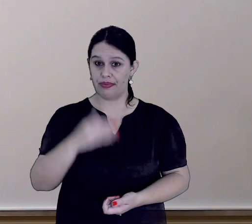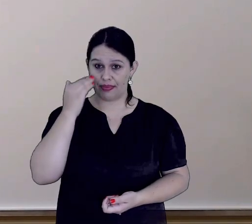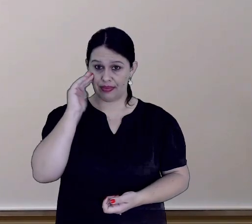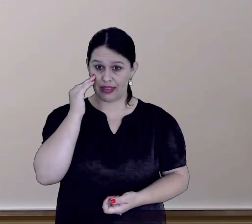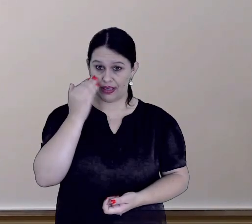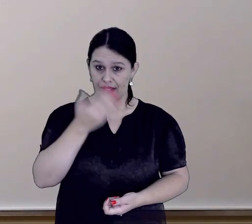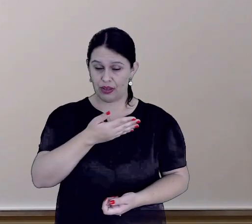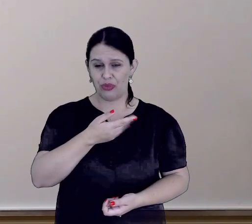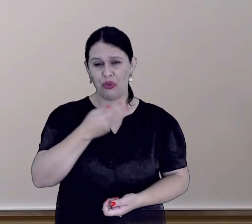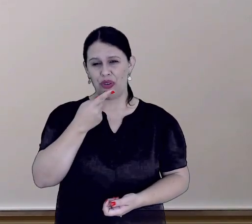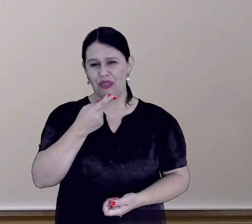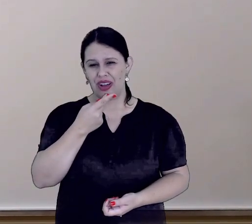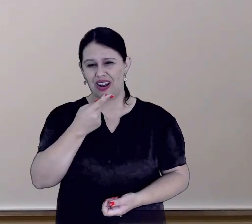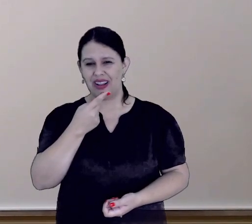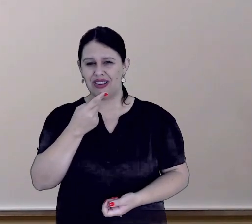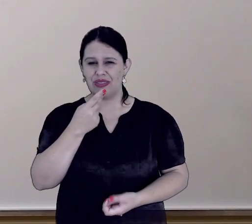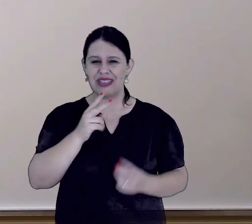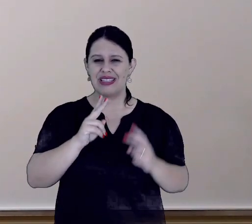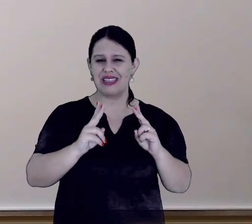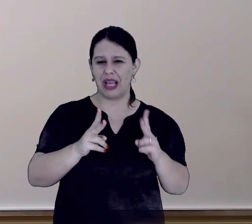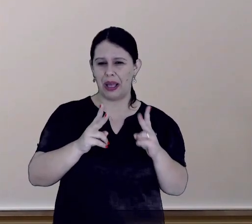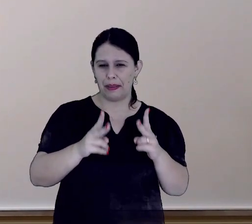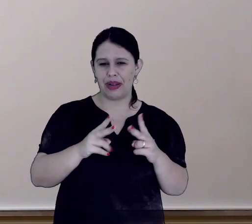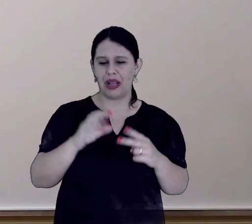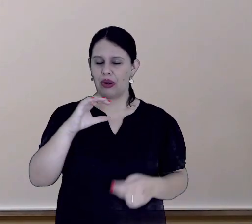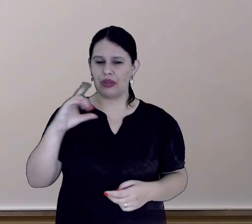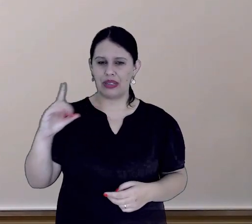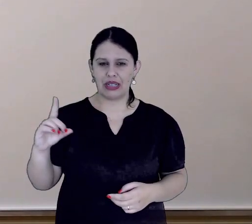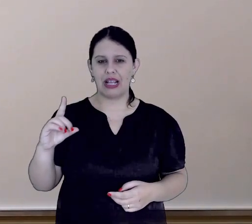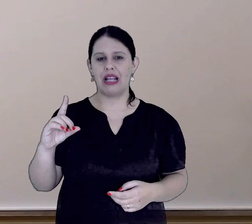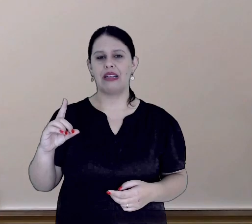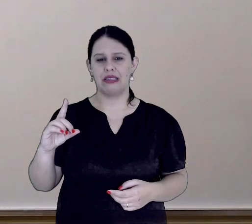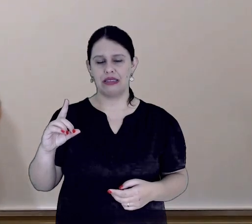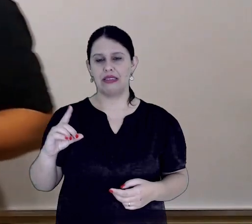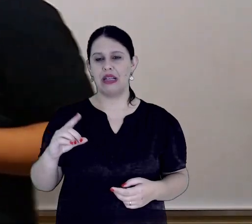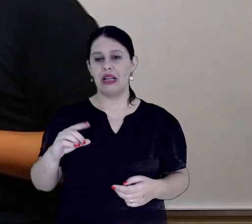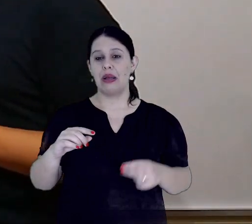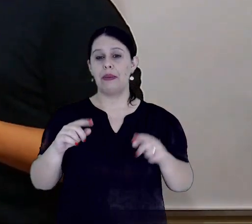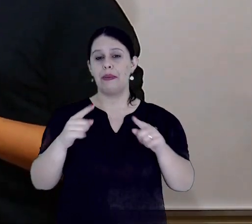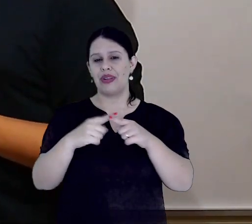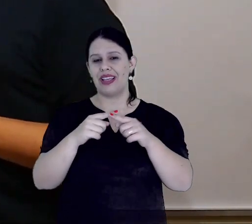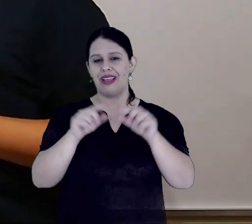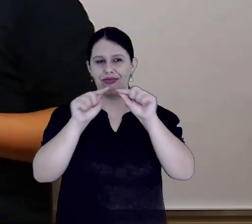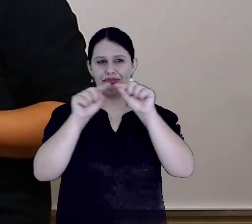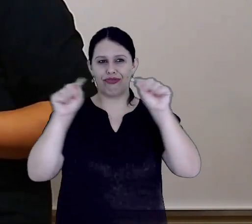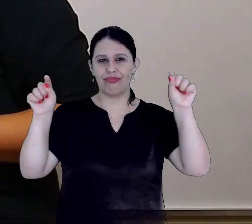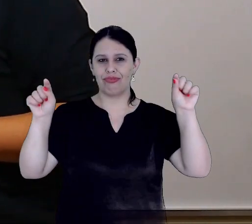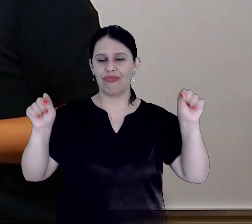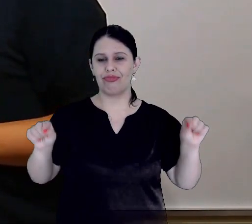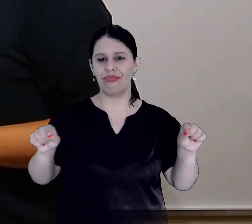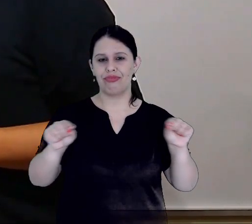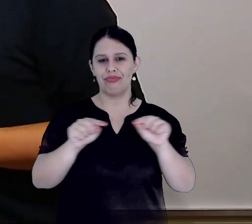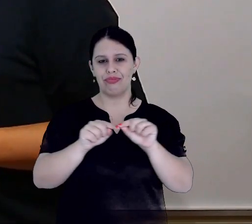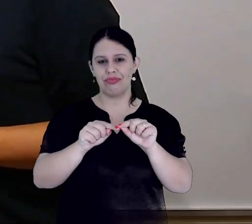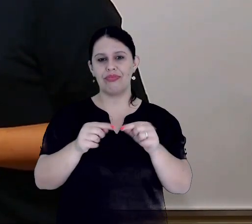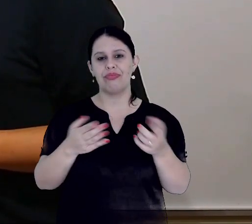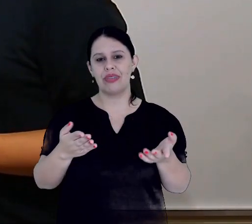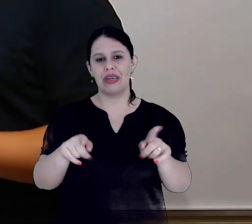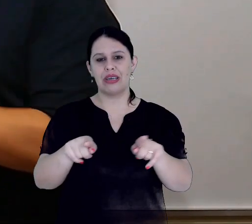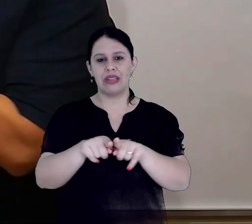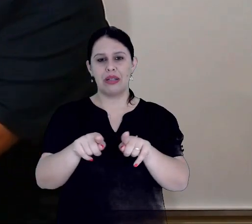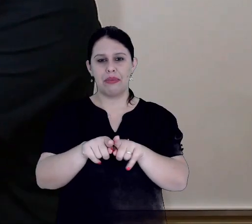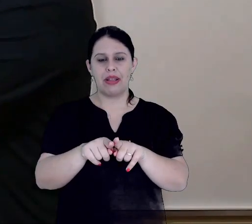em radian Legal? Não vou ficar falando muito de coordenadas polares, gente Porque quando eu apresentar coordenadas